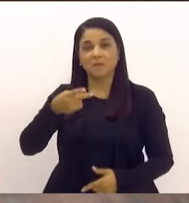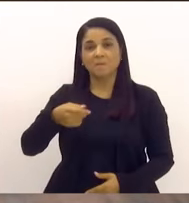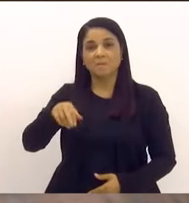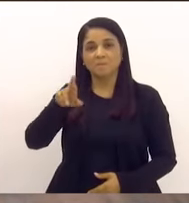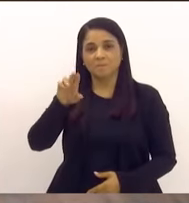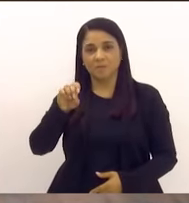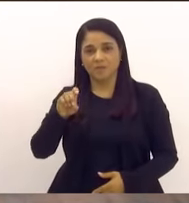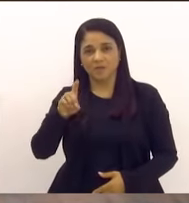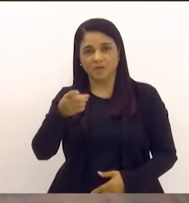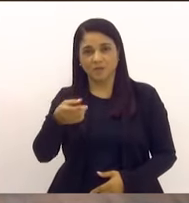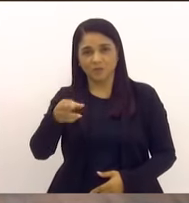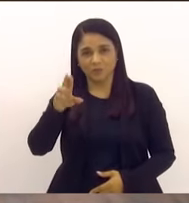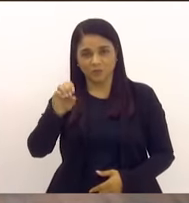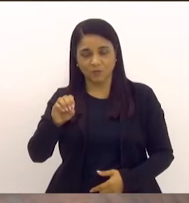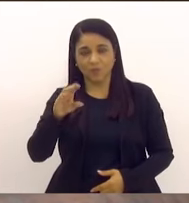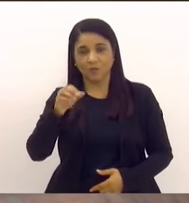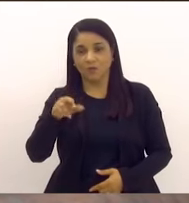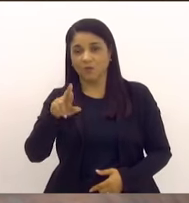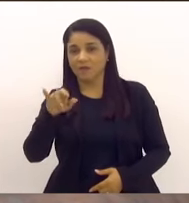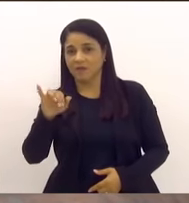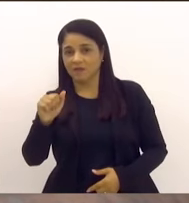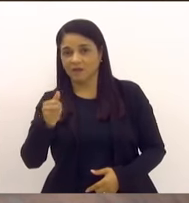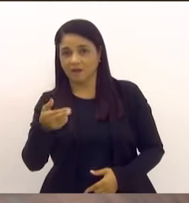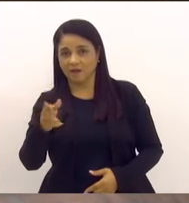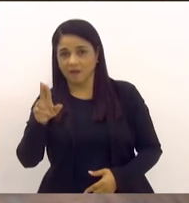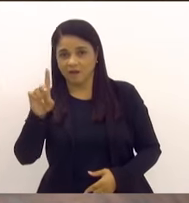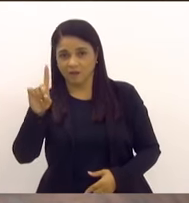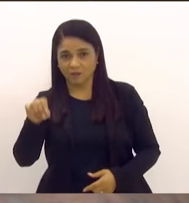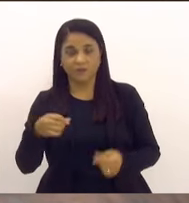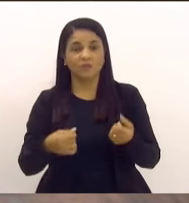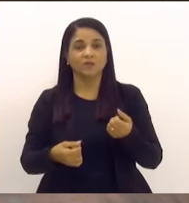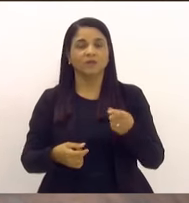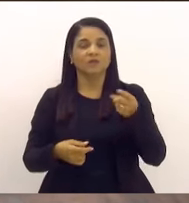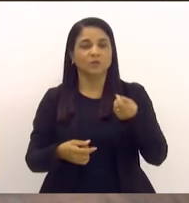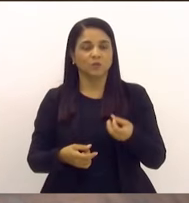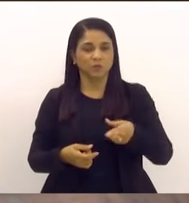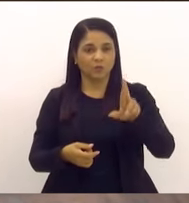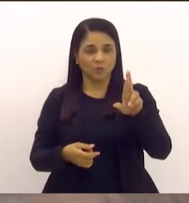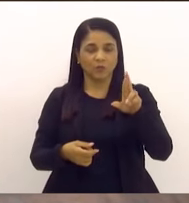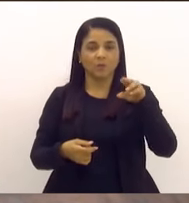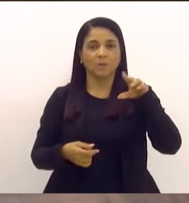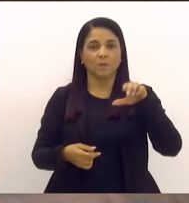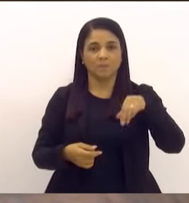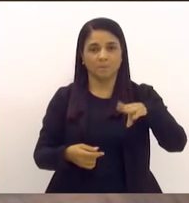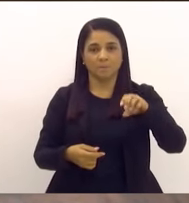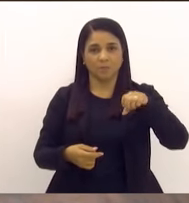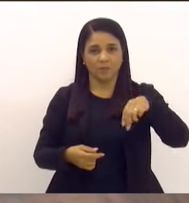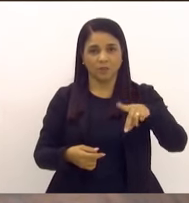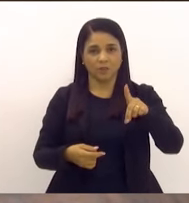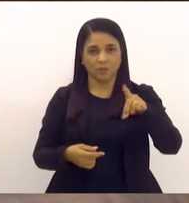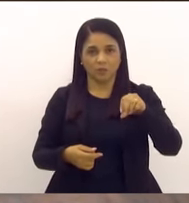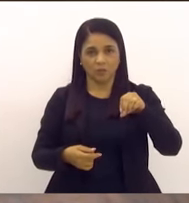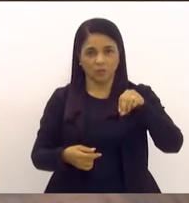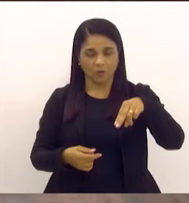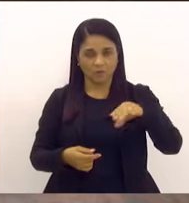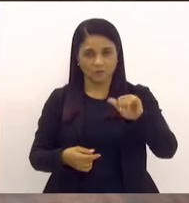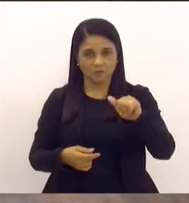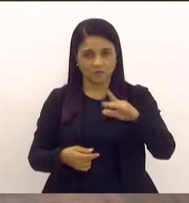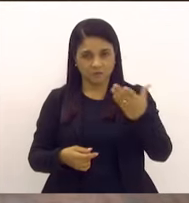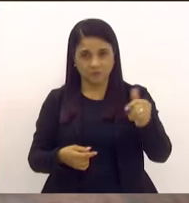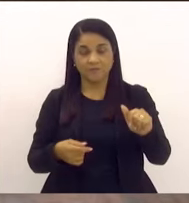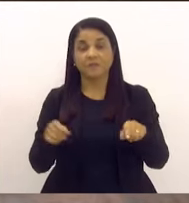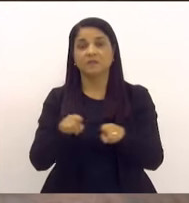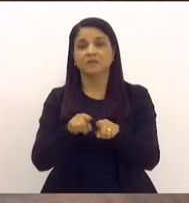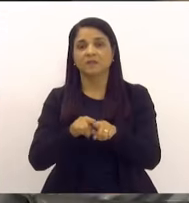Ricardo e Dr. Mendonça, que foi um brilhante médico também da nossa região, e Dr. José de Castro. Muito obrigado. Muito